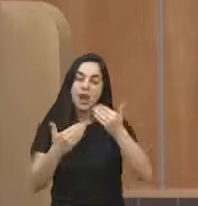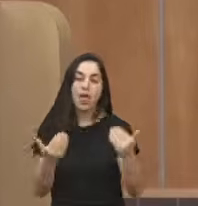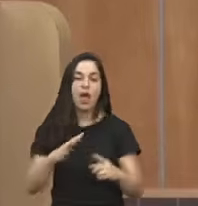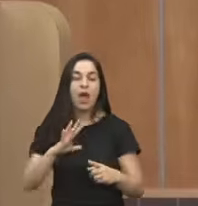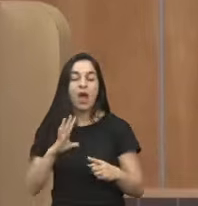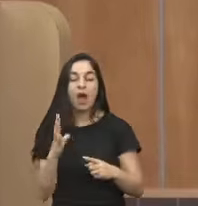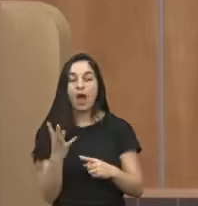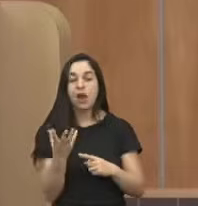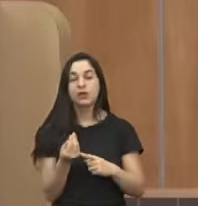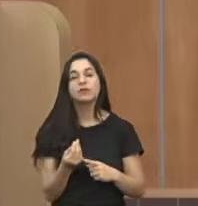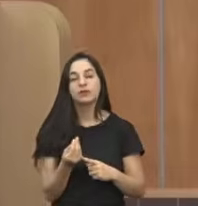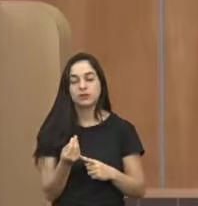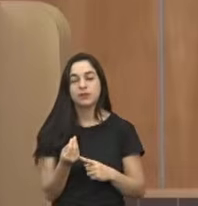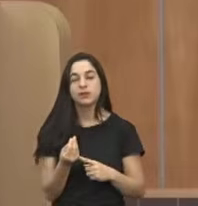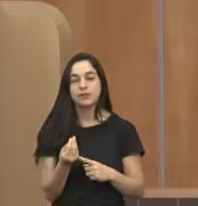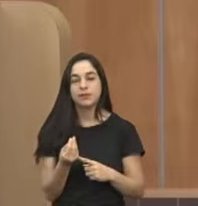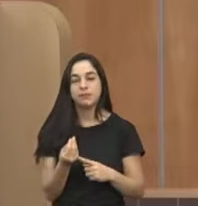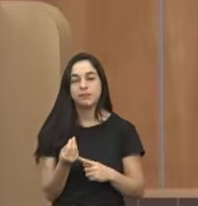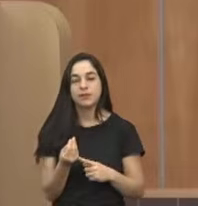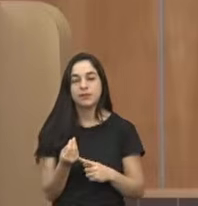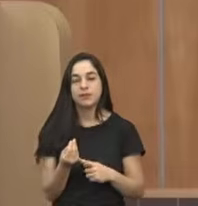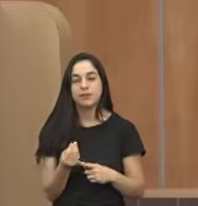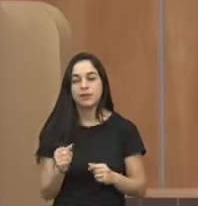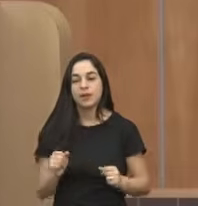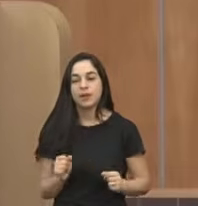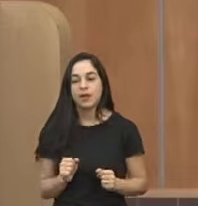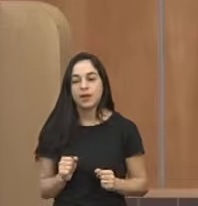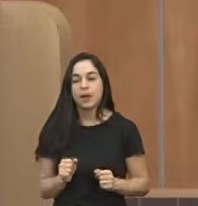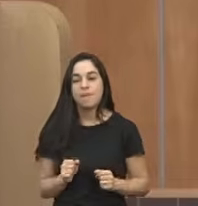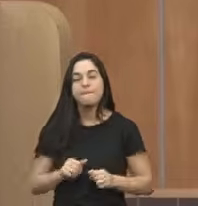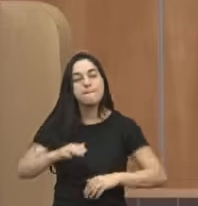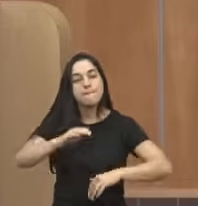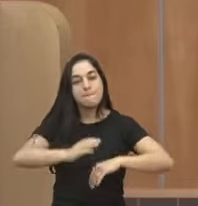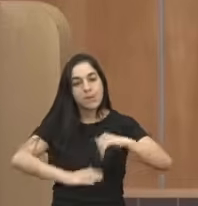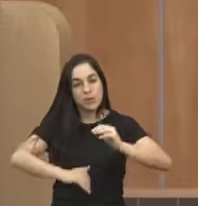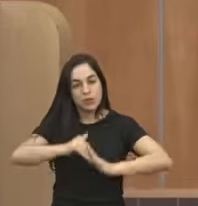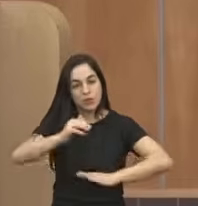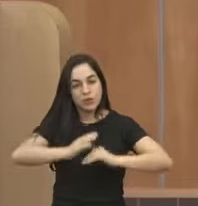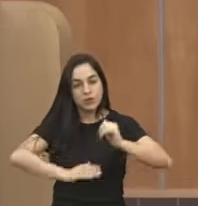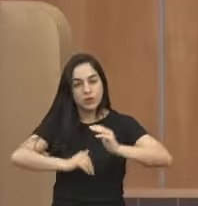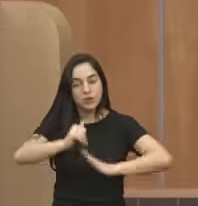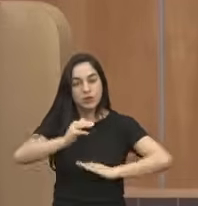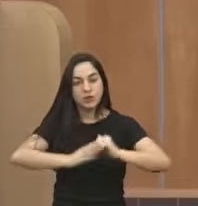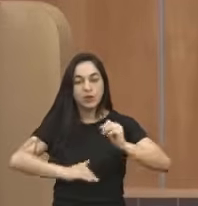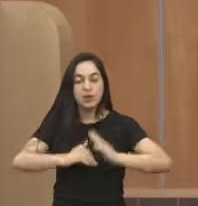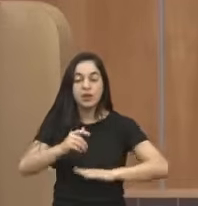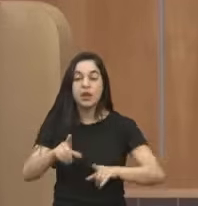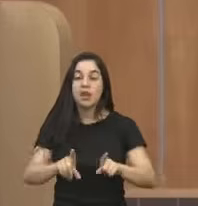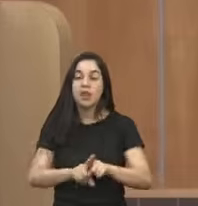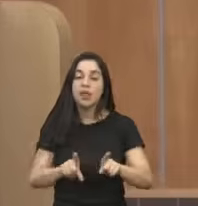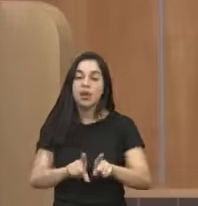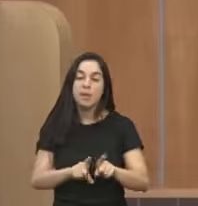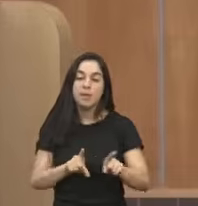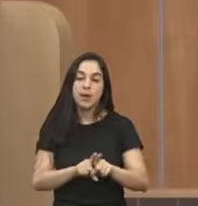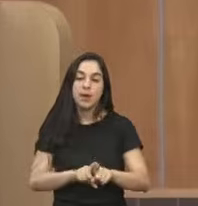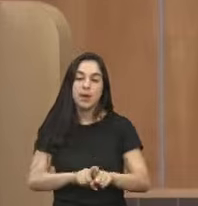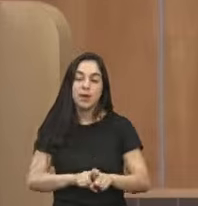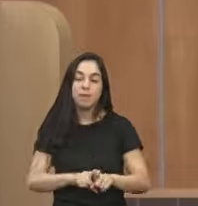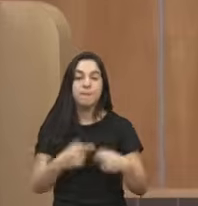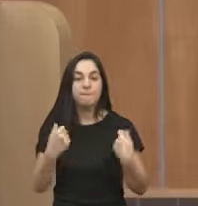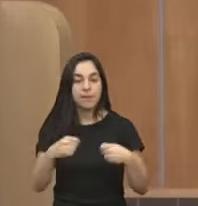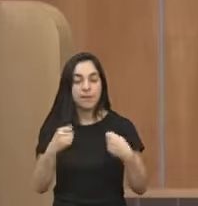artistas, a maioria deles profissionais, que também sobrevivem da cultura, um